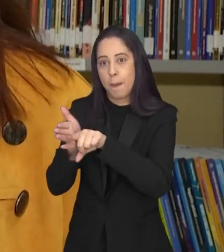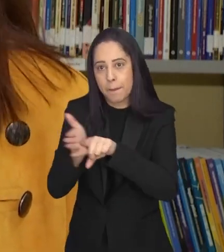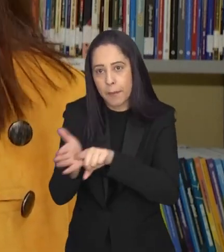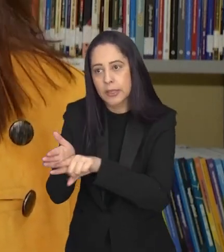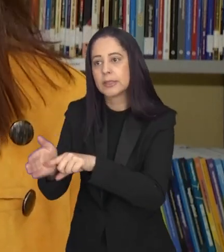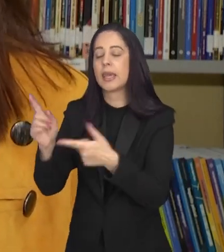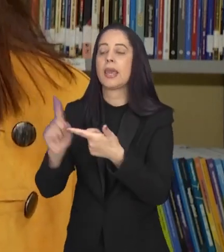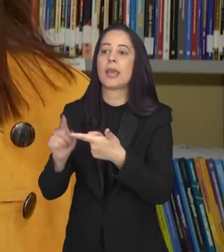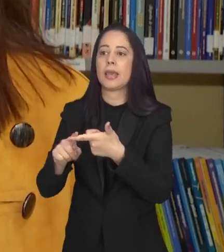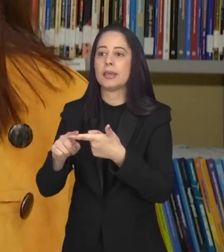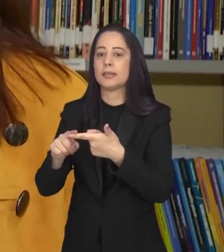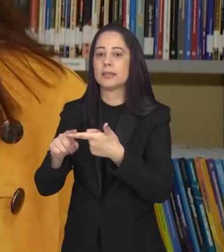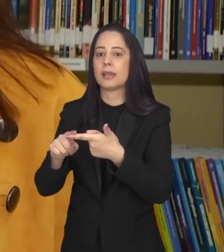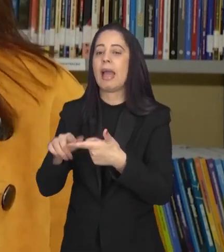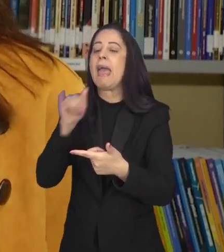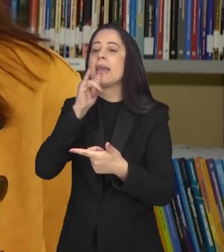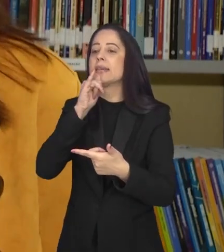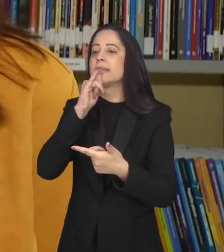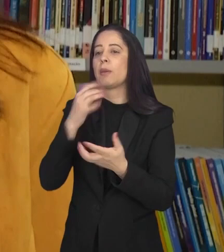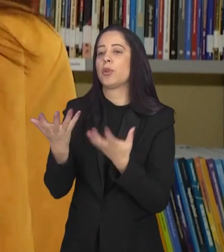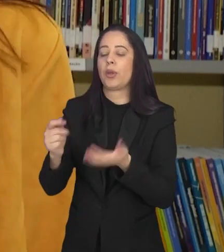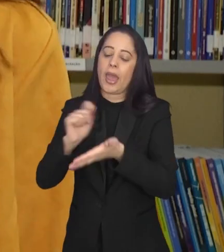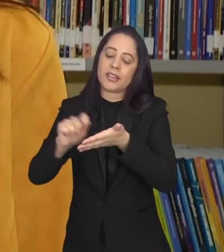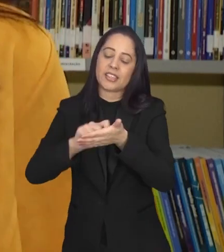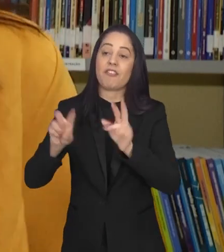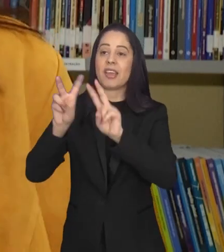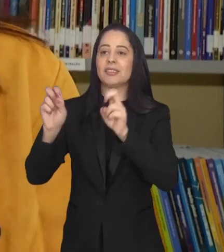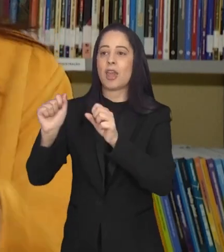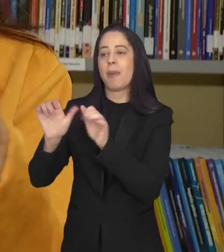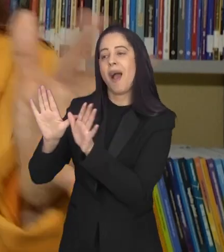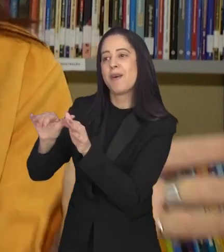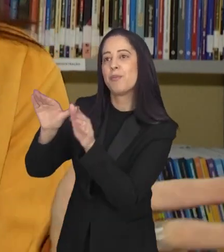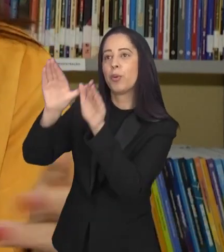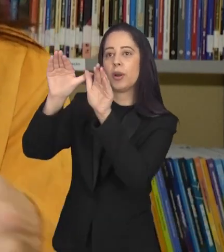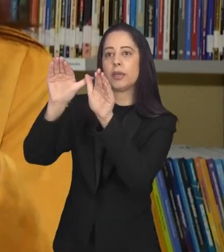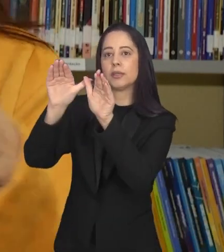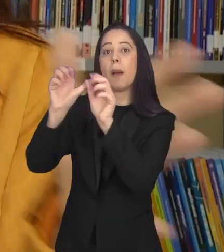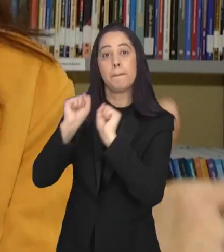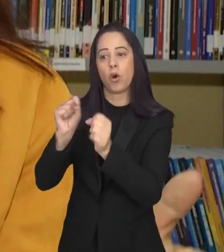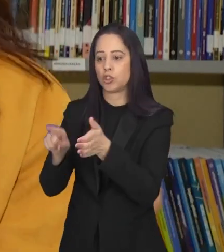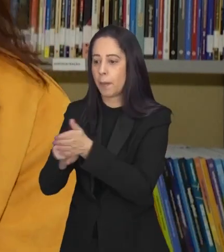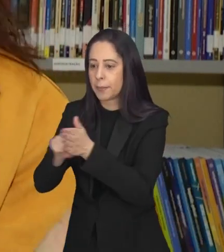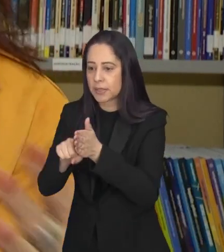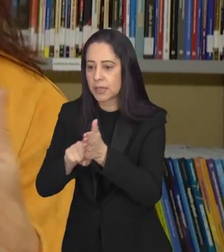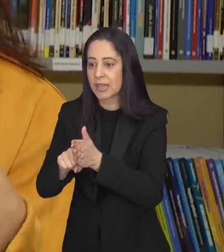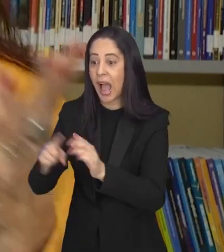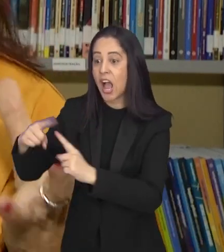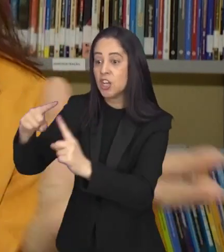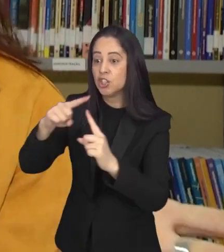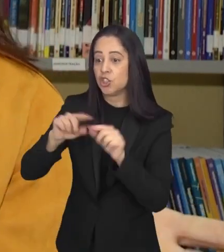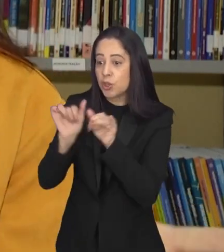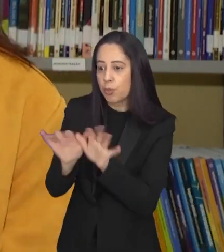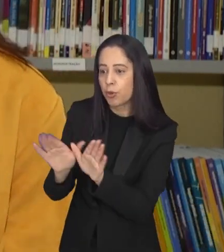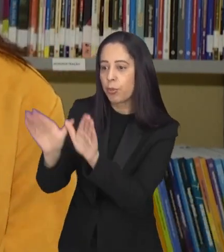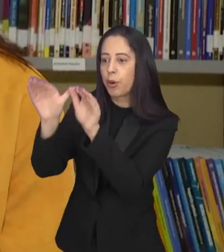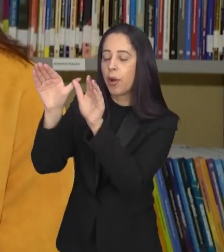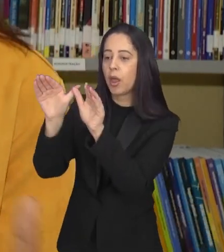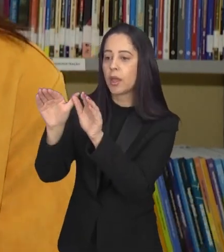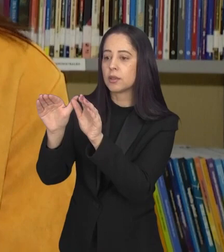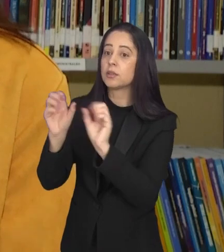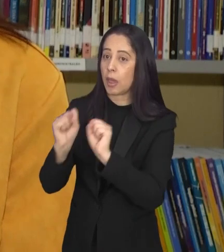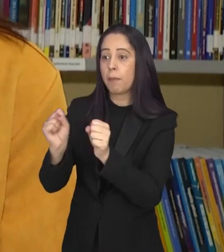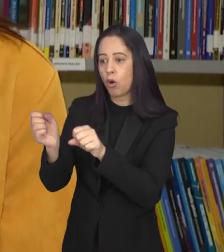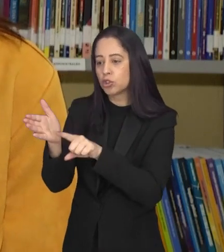de inspiração. Então, você quer escrever sobre borboleta, você pode procurar lá tipos de borboleta e ela vai te dar vários